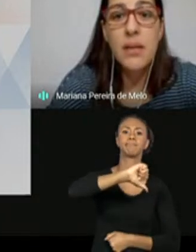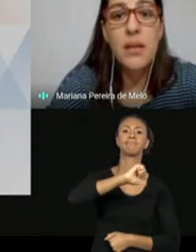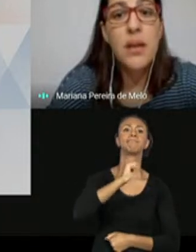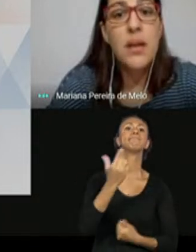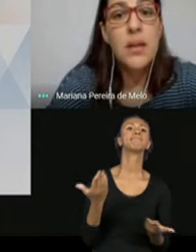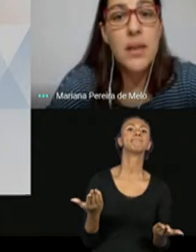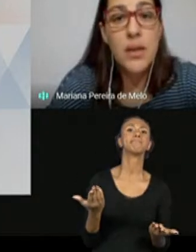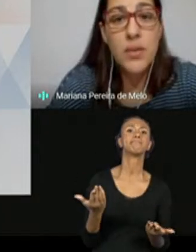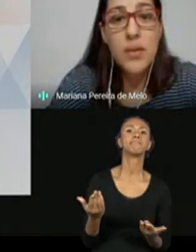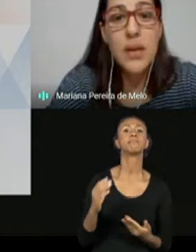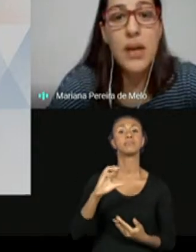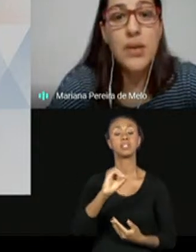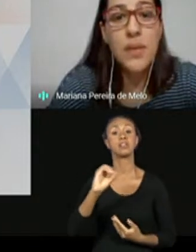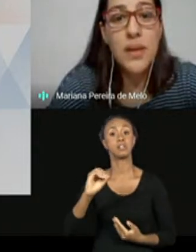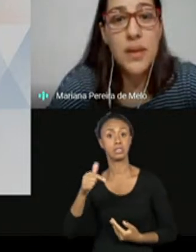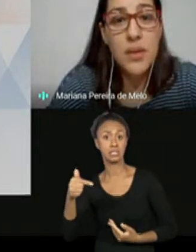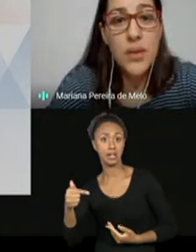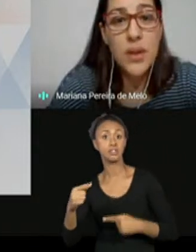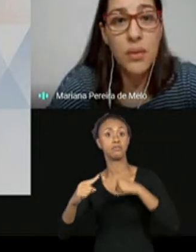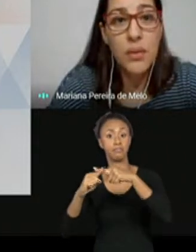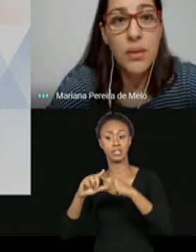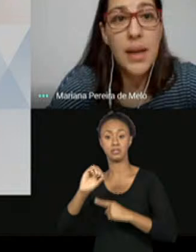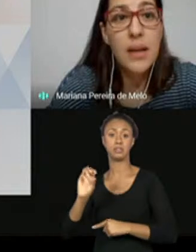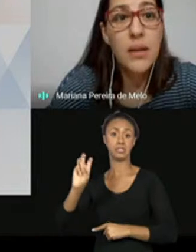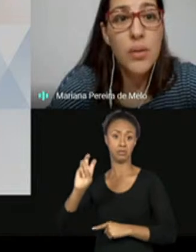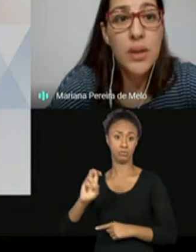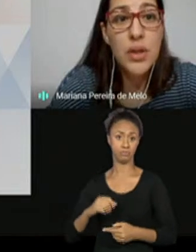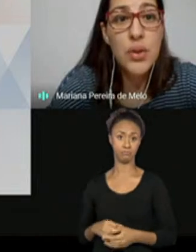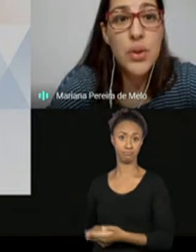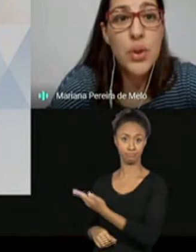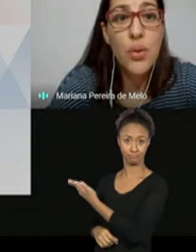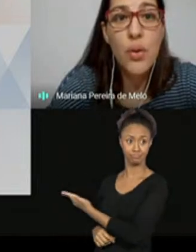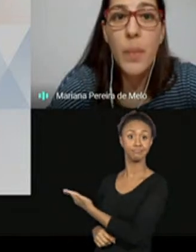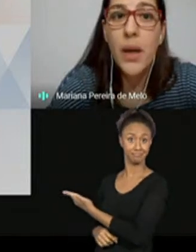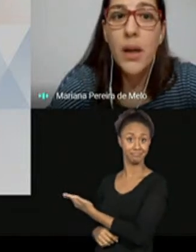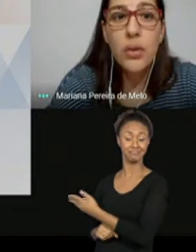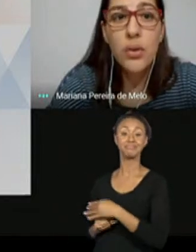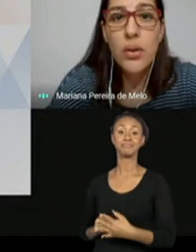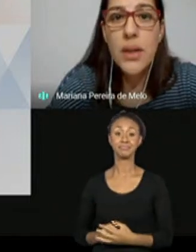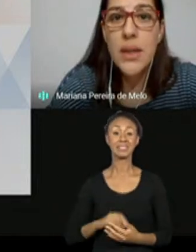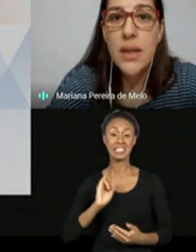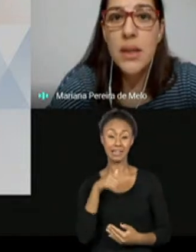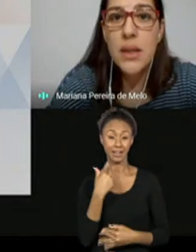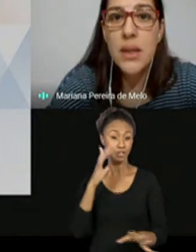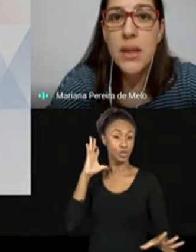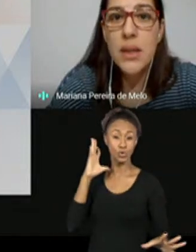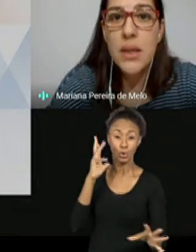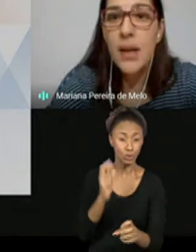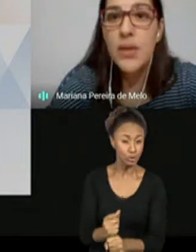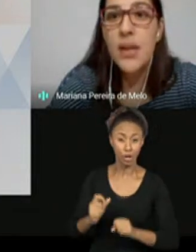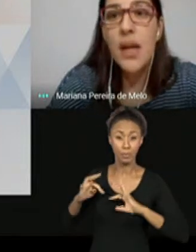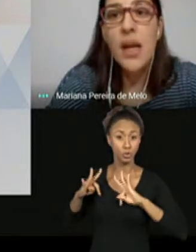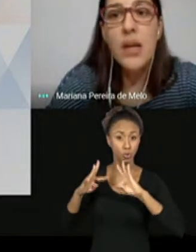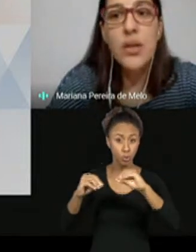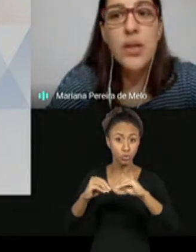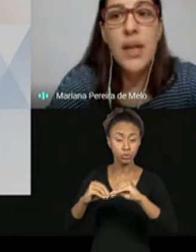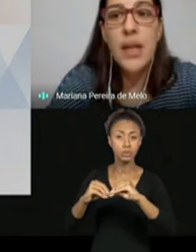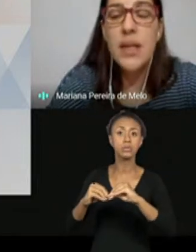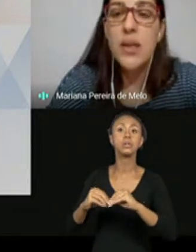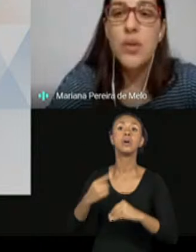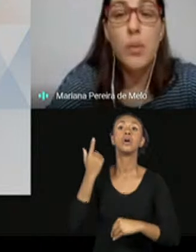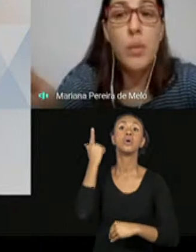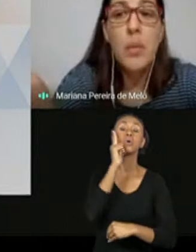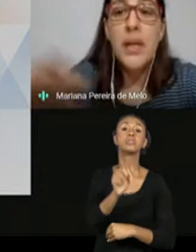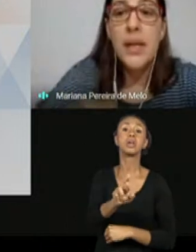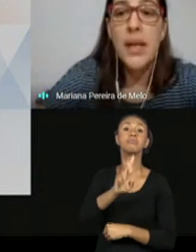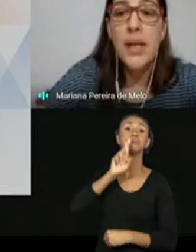C, 007 vezes 05. Tá? Então, quando a gente soma todas essas probabilidades, a gente tem que